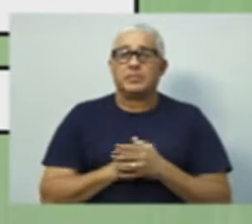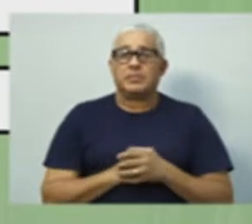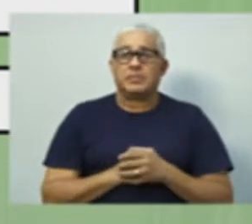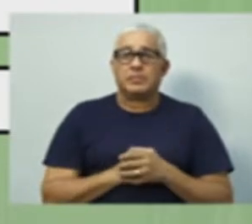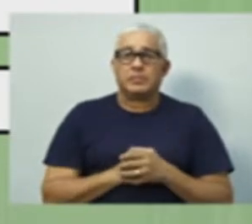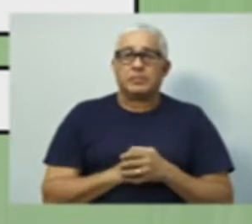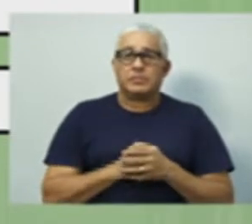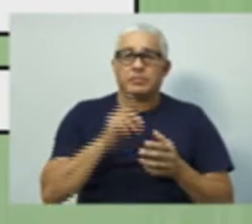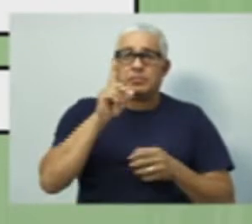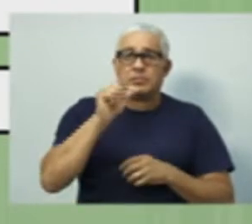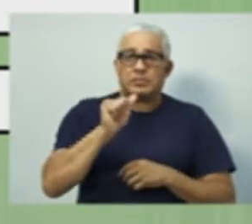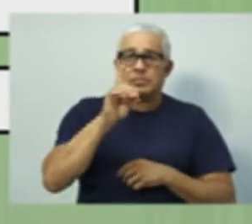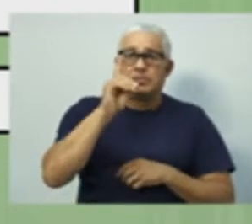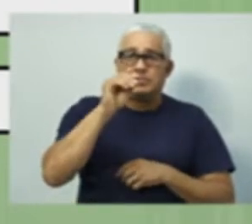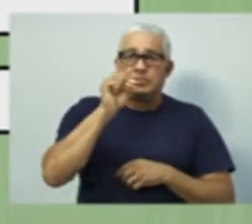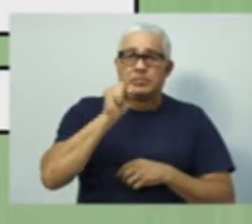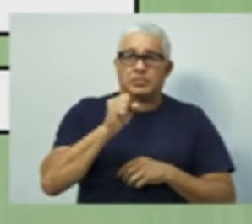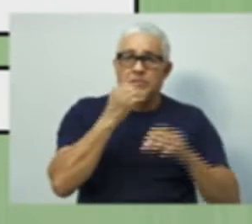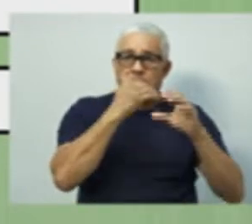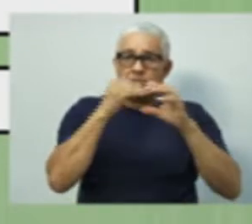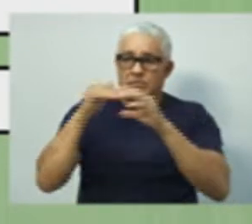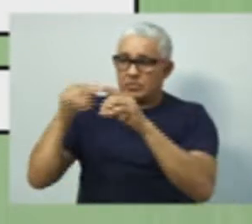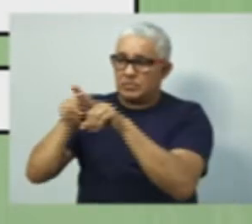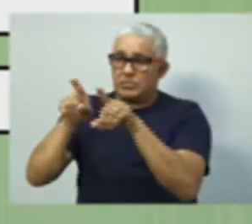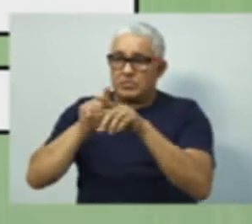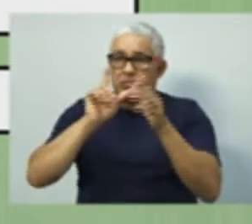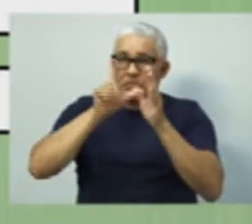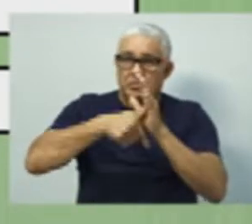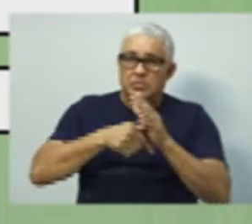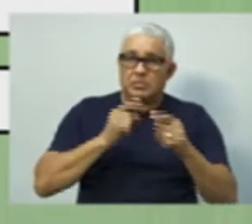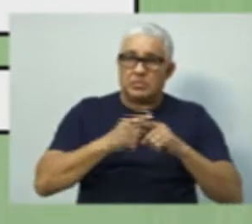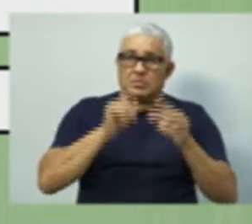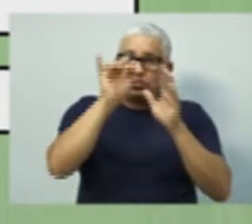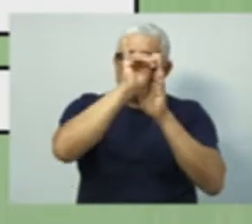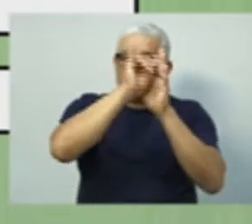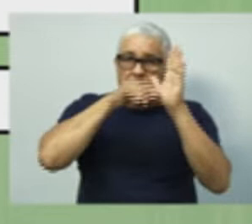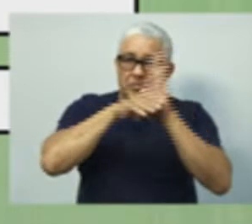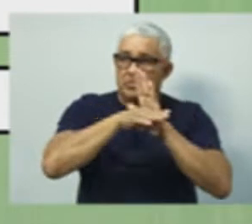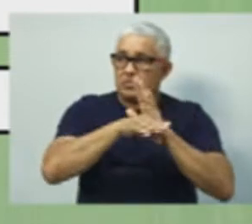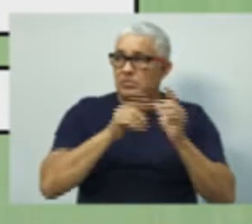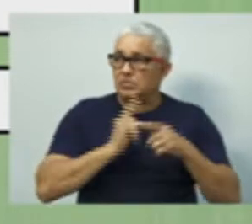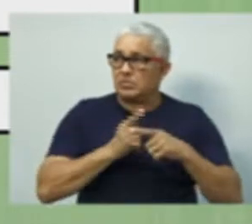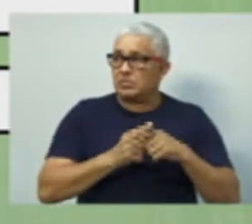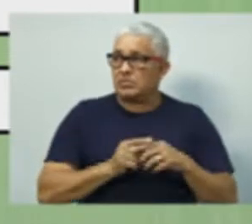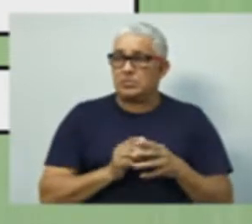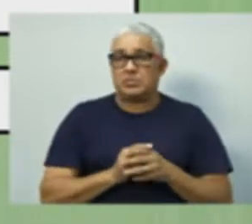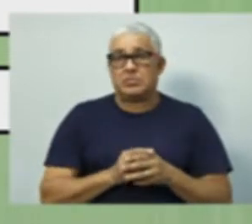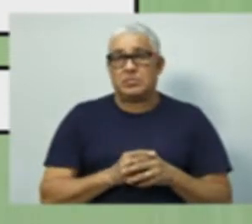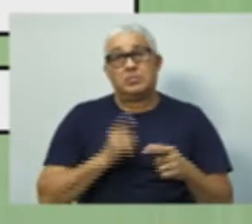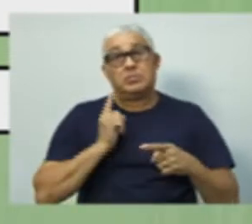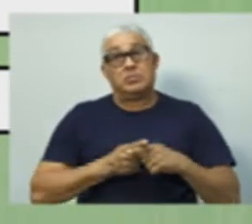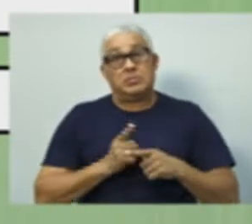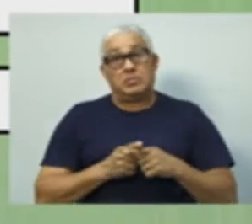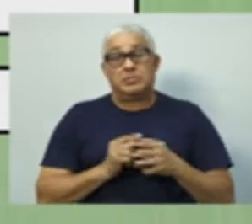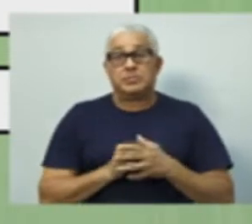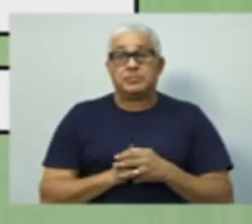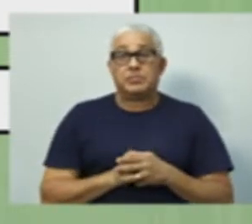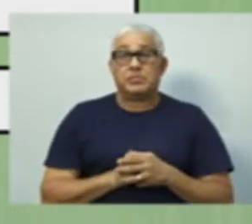dos dados prejudicam a implementação. Vamos focar isso aqui. Vamos destacar essa parte